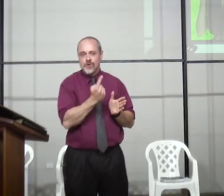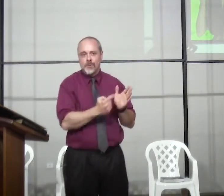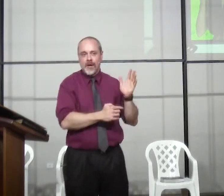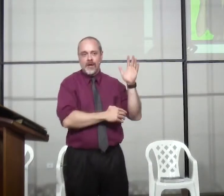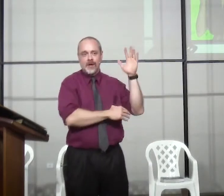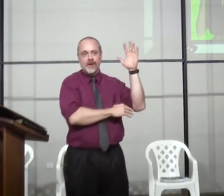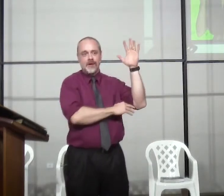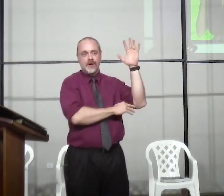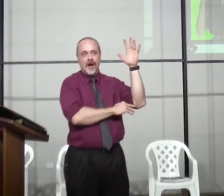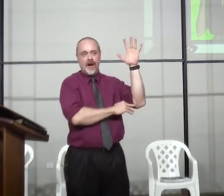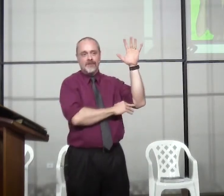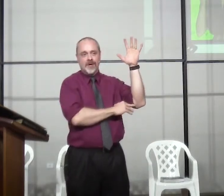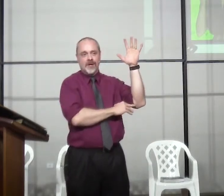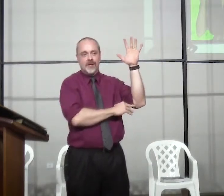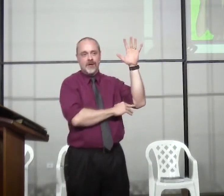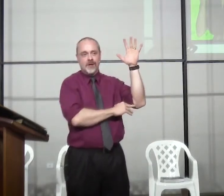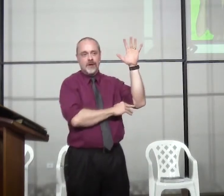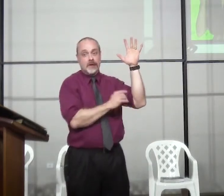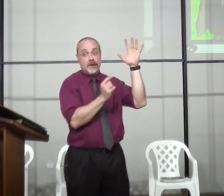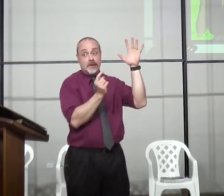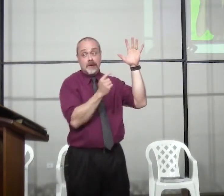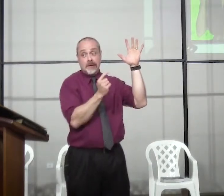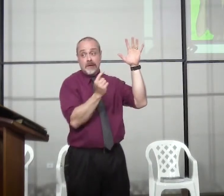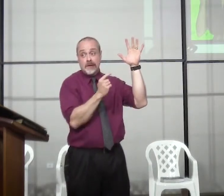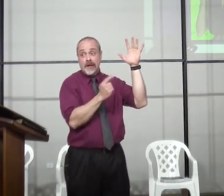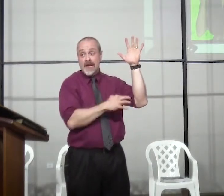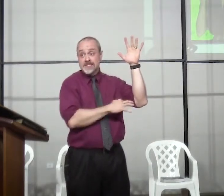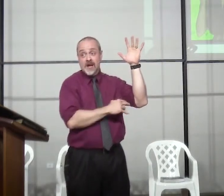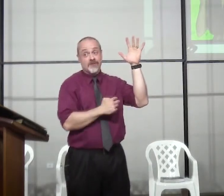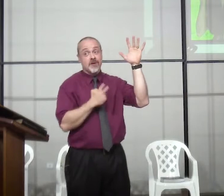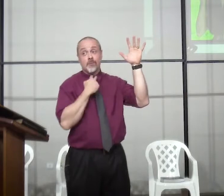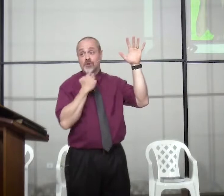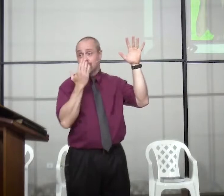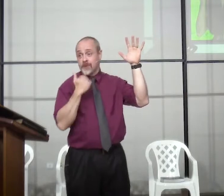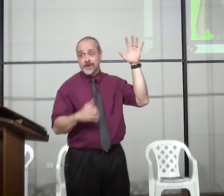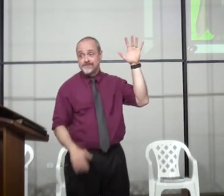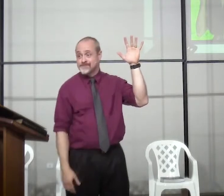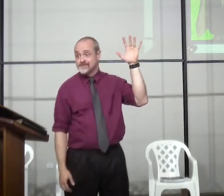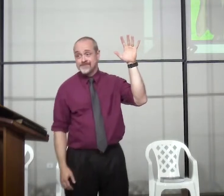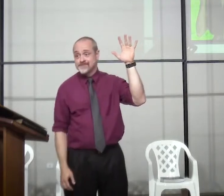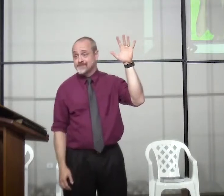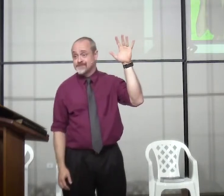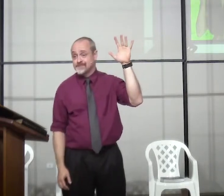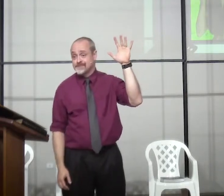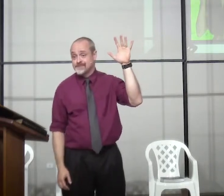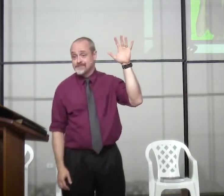Menos uma árvore. Essa árvore não pode comer.